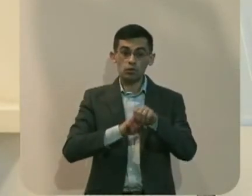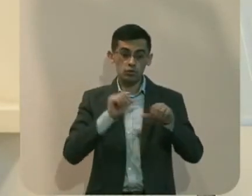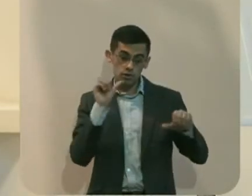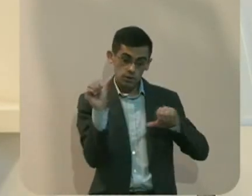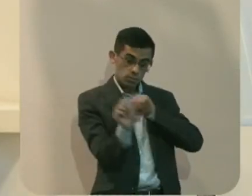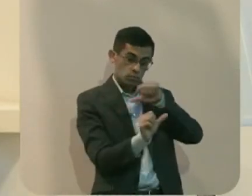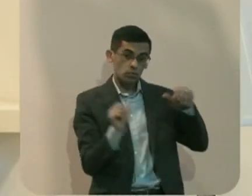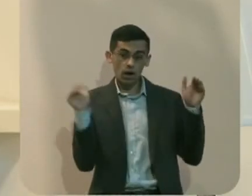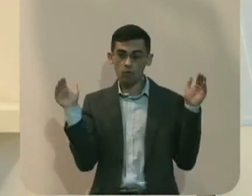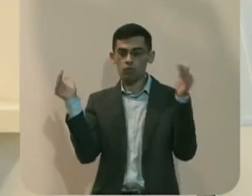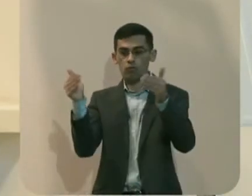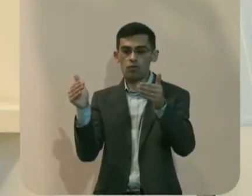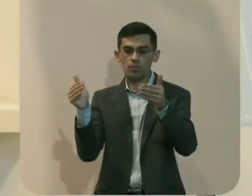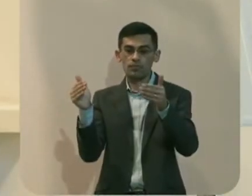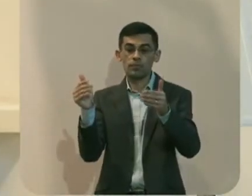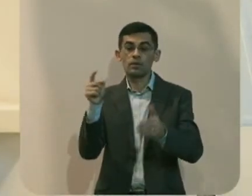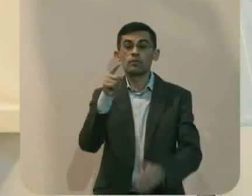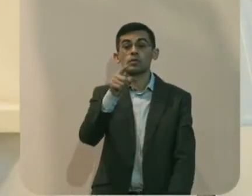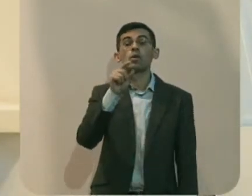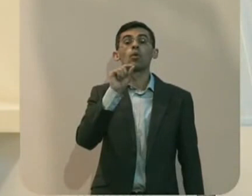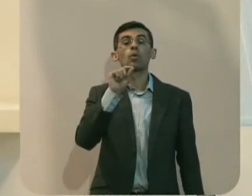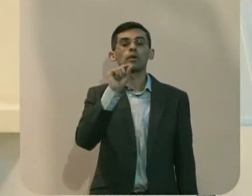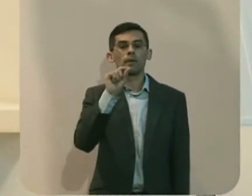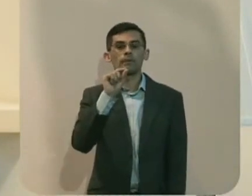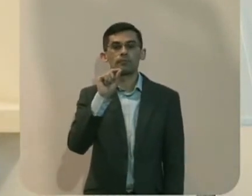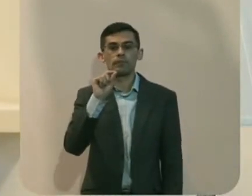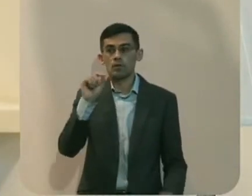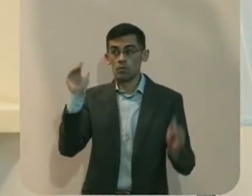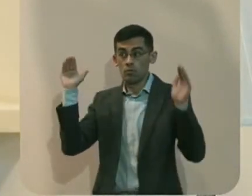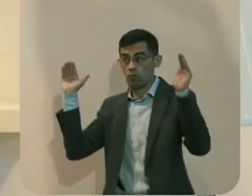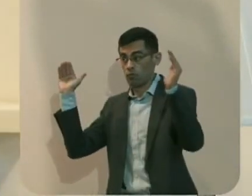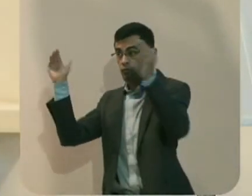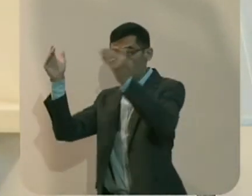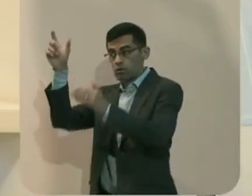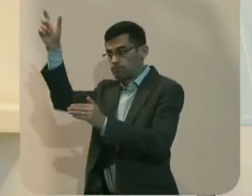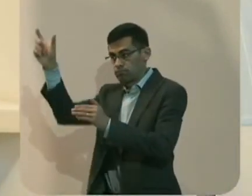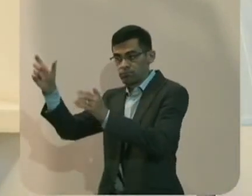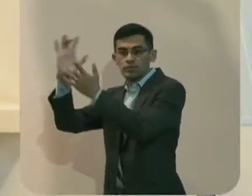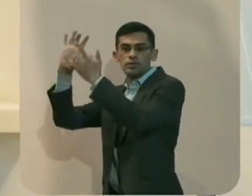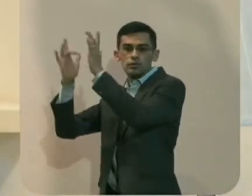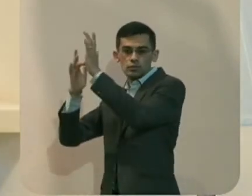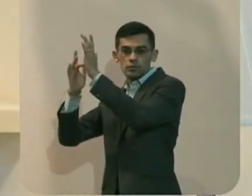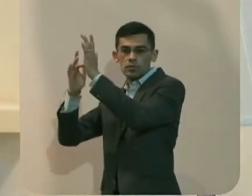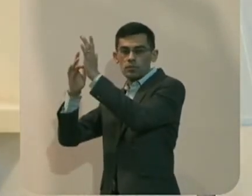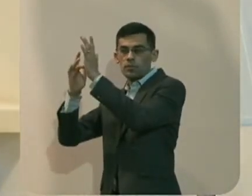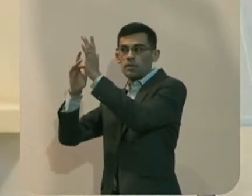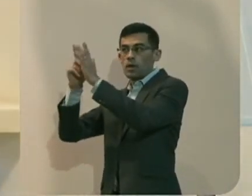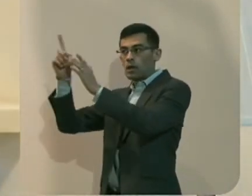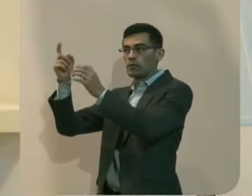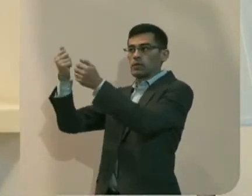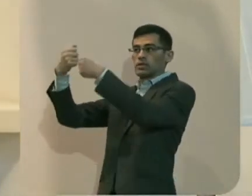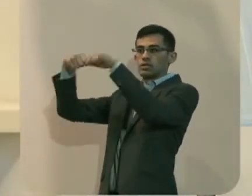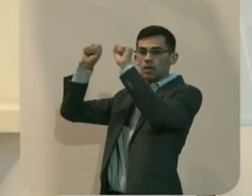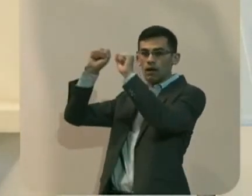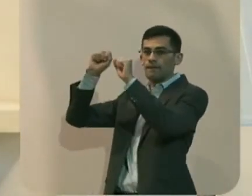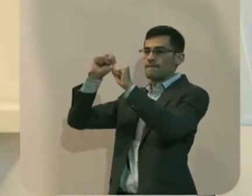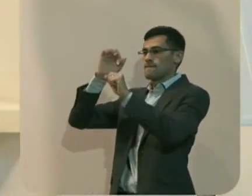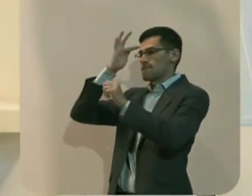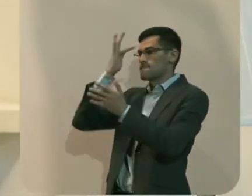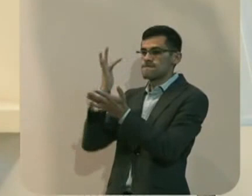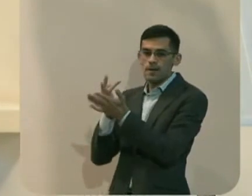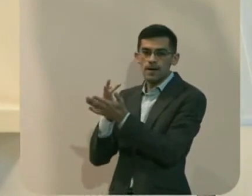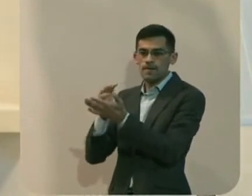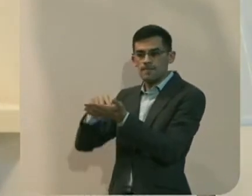foco. E você vai colocar o seu foco em Cristo. Ele vai ser o autor e consumador da sua